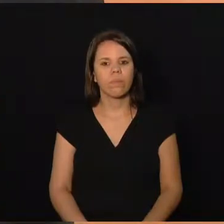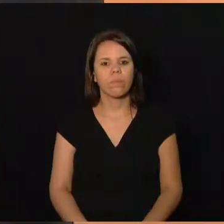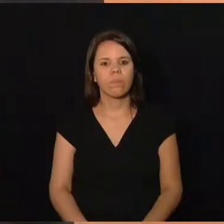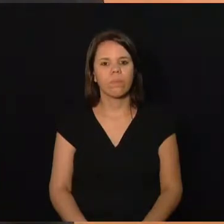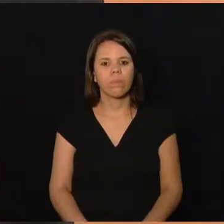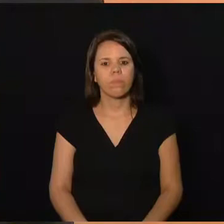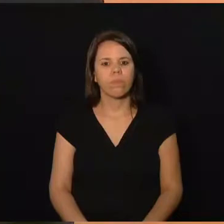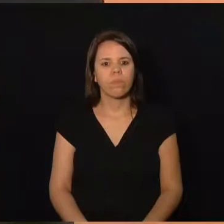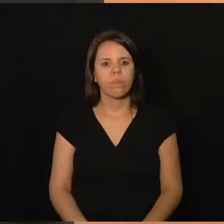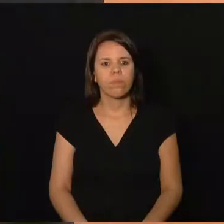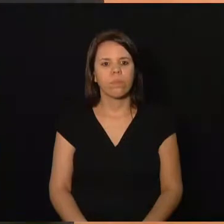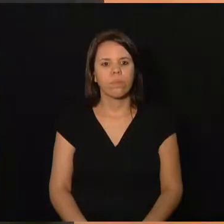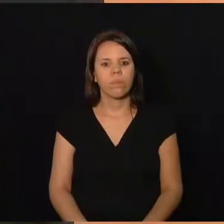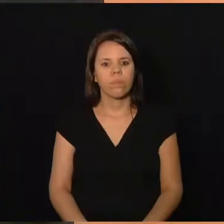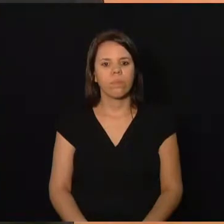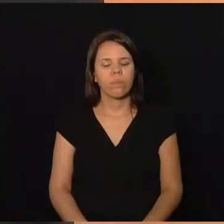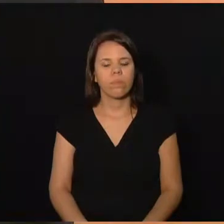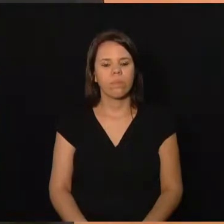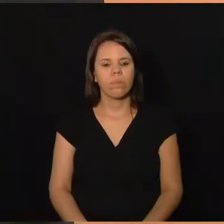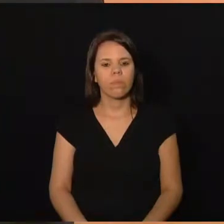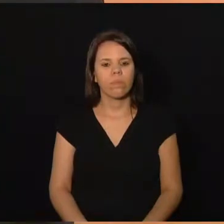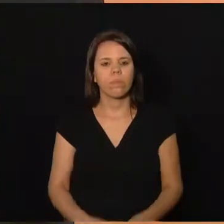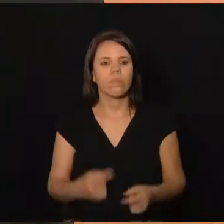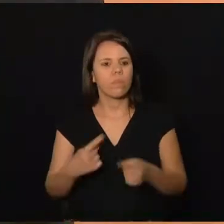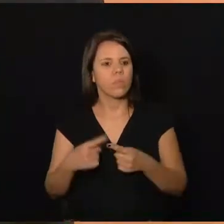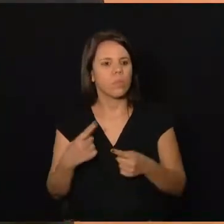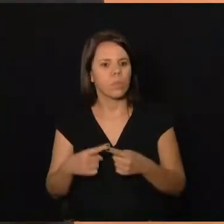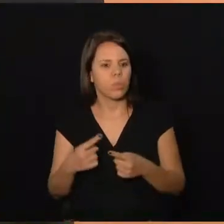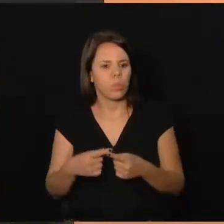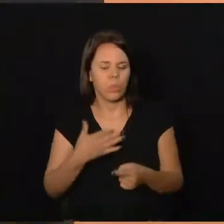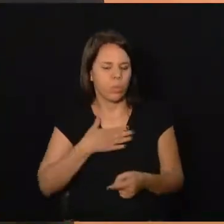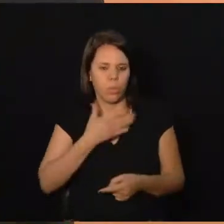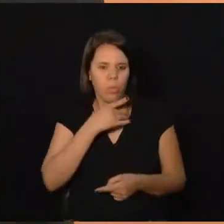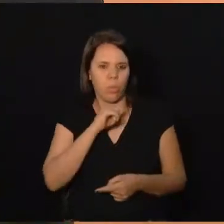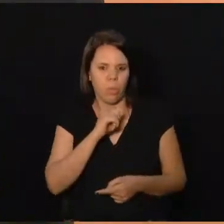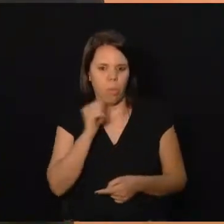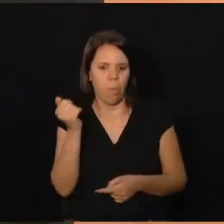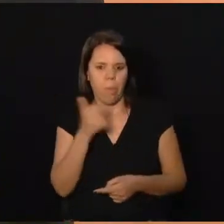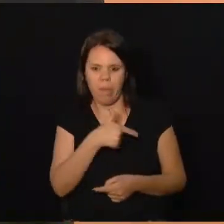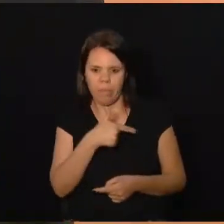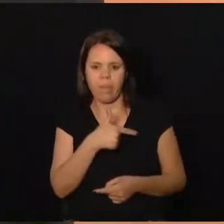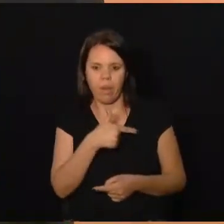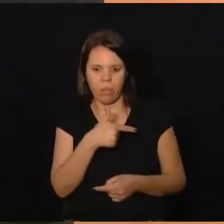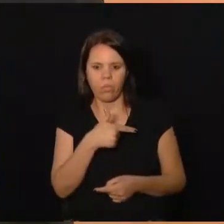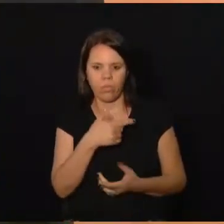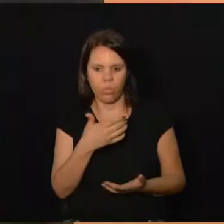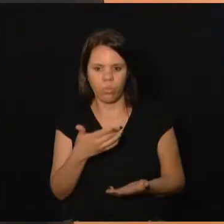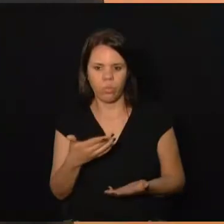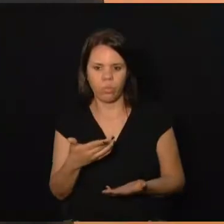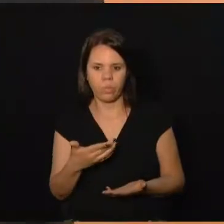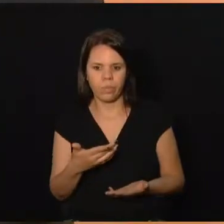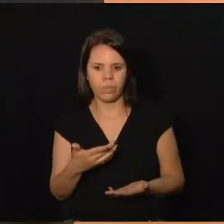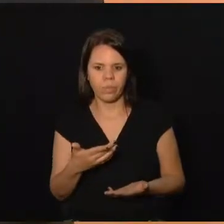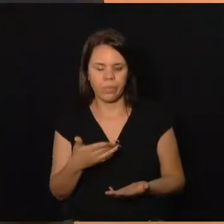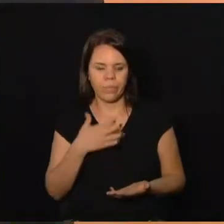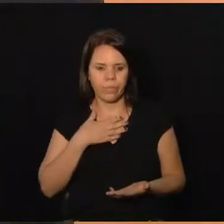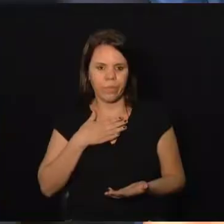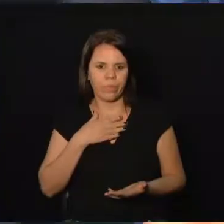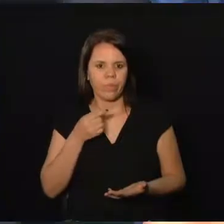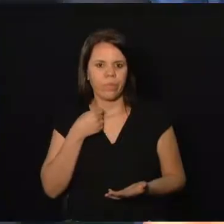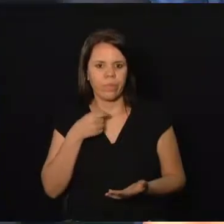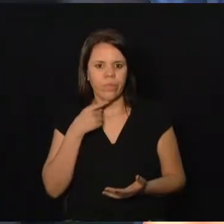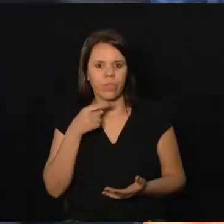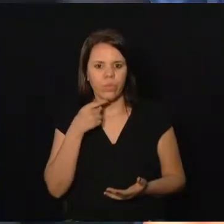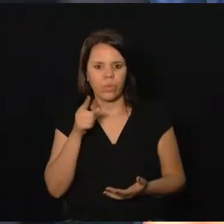sempre acontece, porque não é meu pai, é meu padrasto. Né? A minha questão seria com